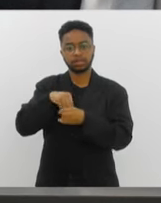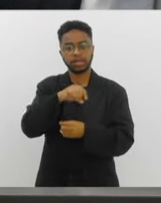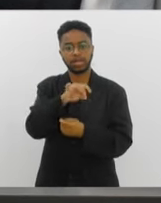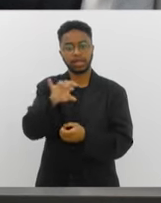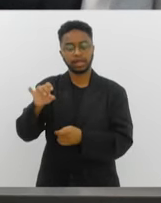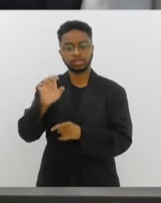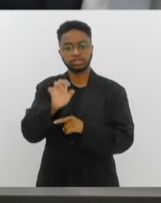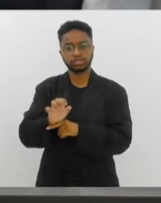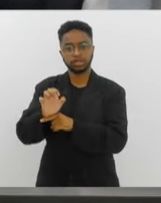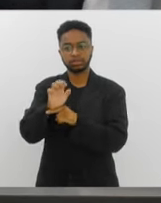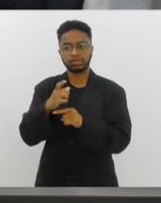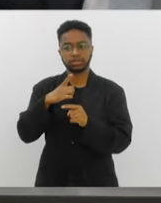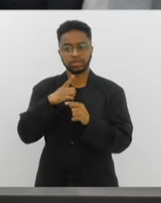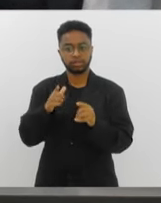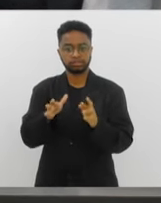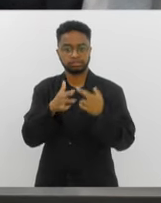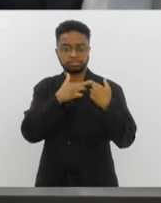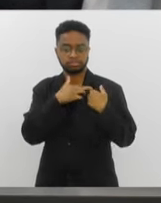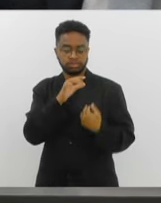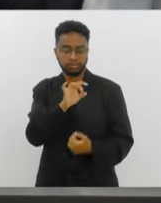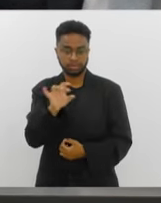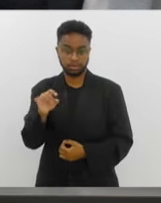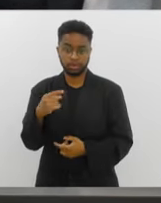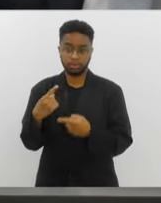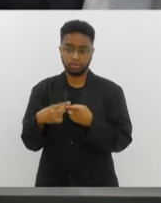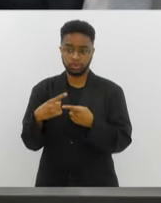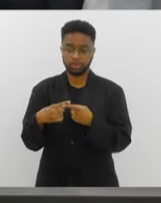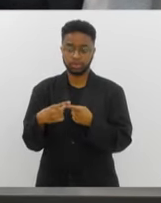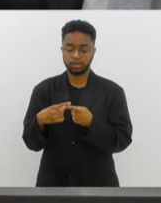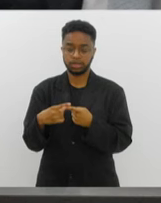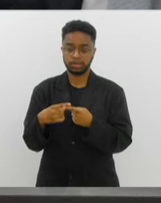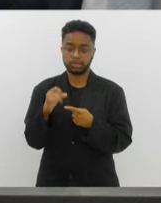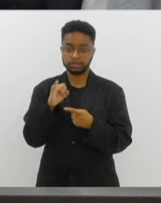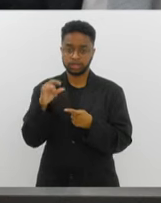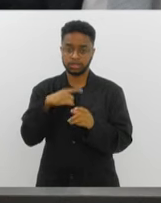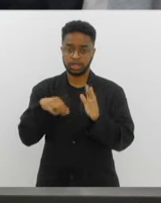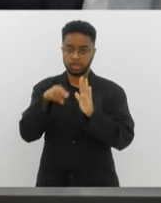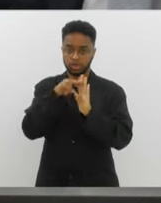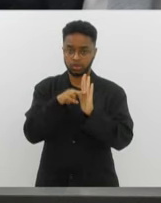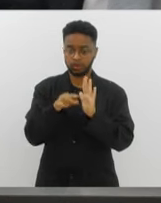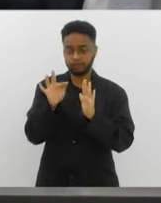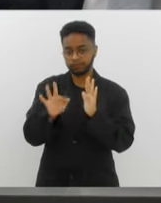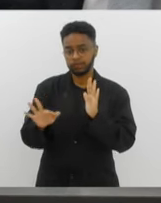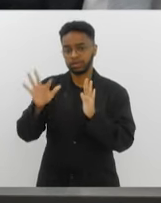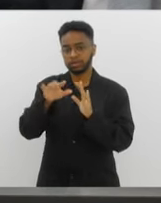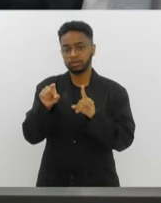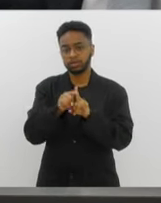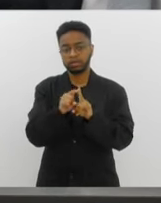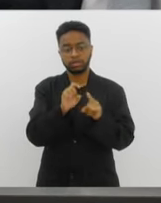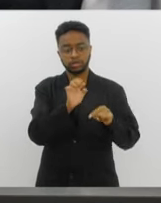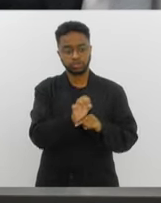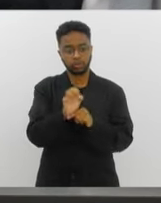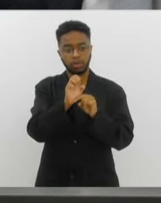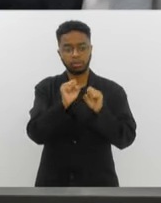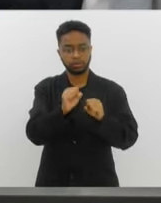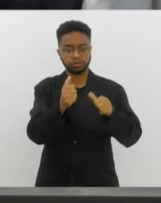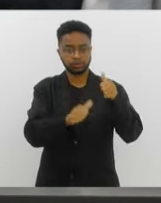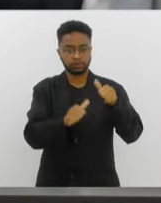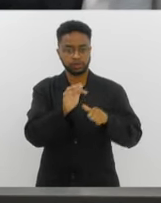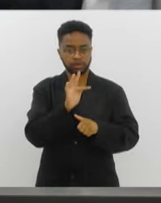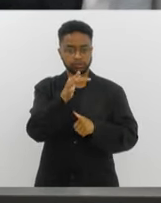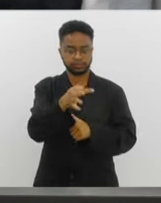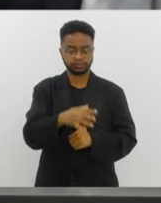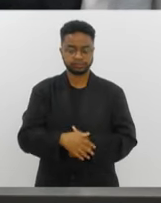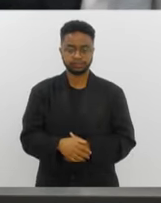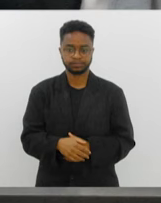competência legislativa plena. E nada impede que, uma vez que exista a norma federal, as normas estaduais possam ser revisitadas no futuro.